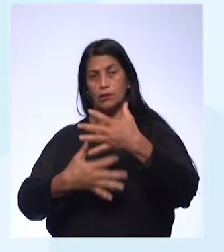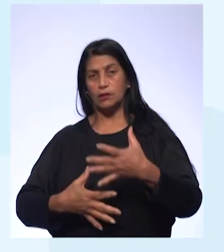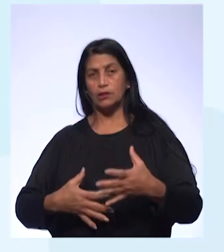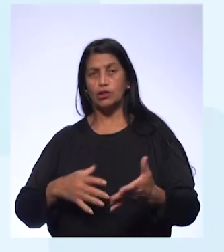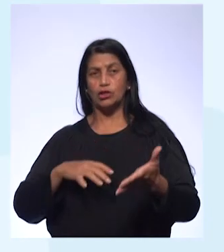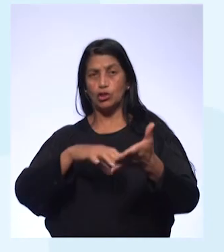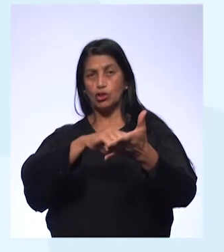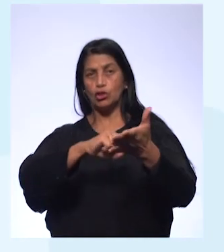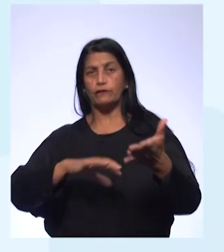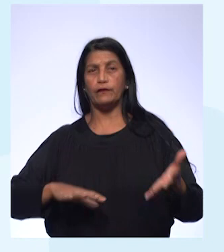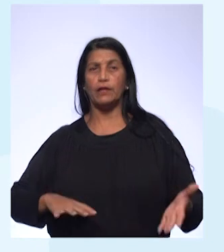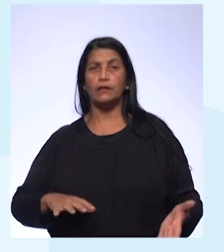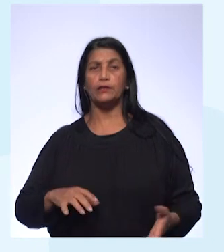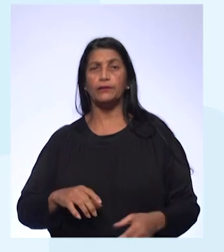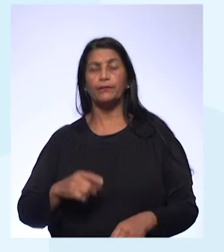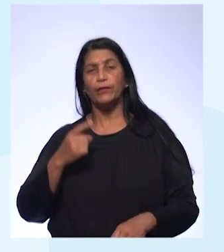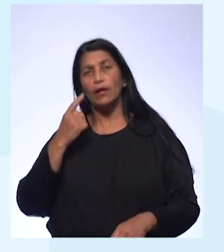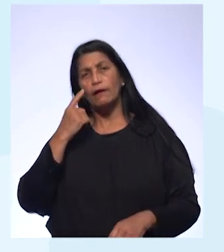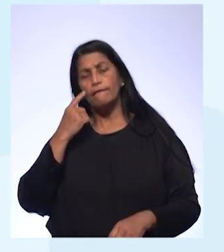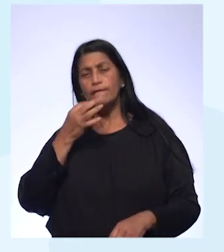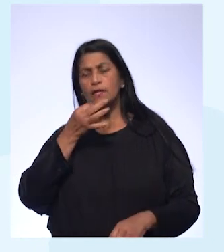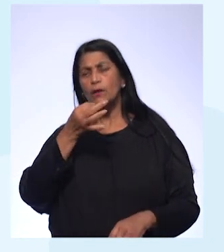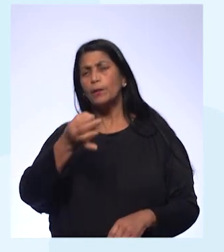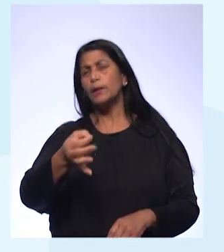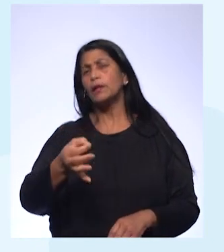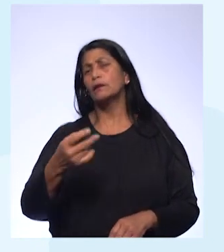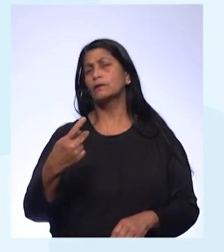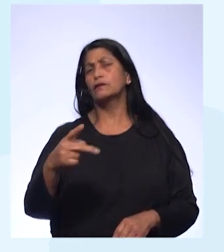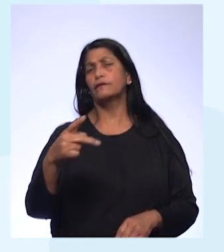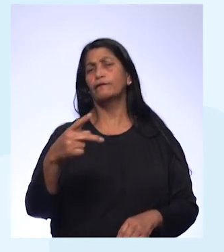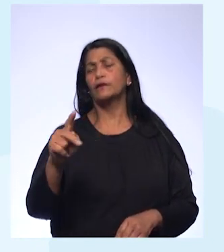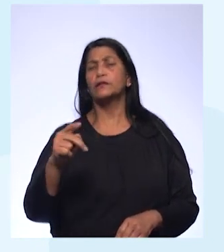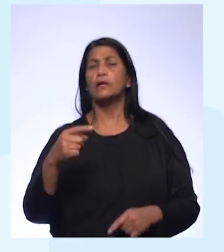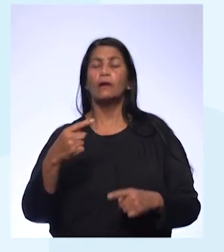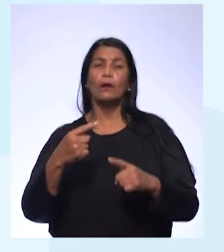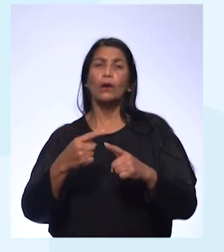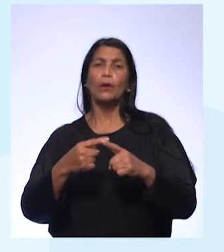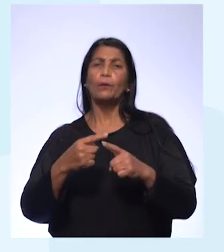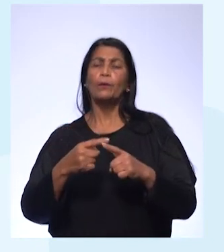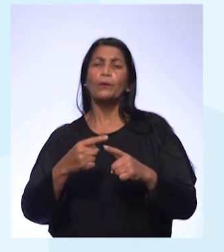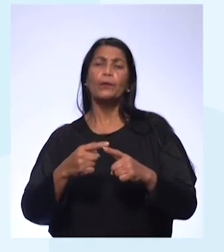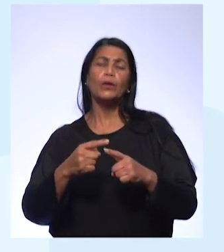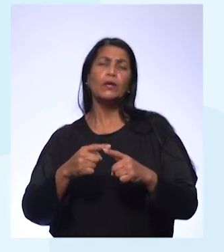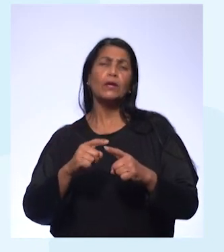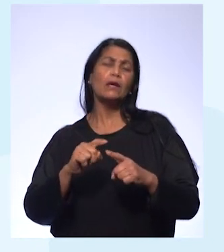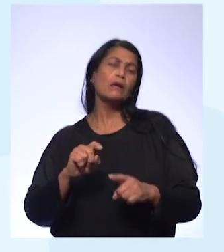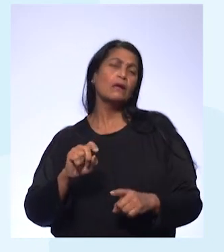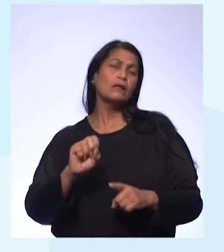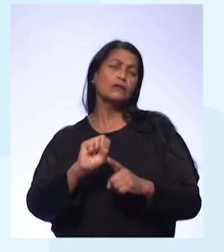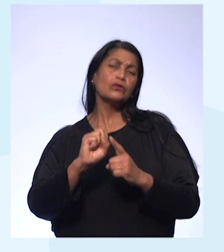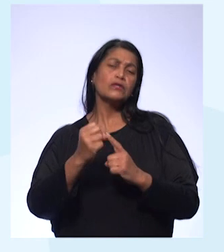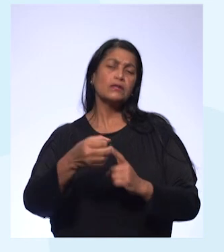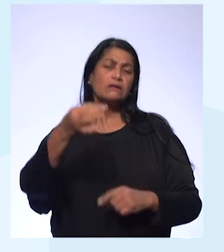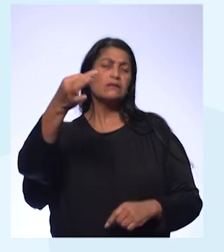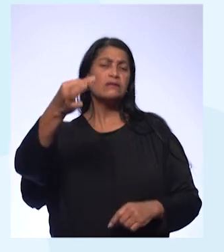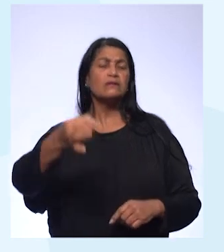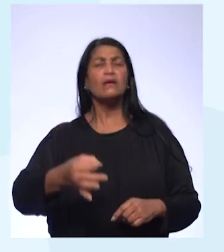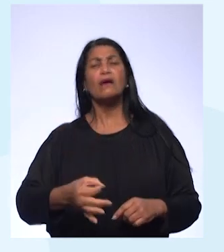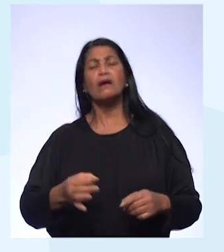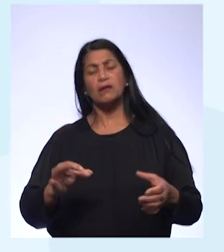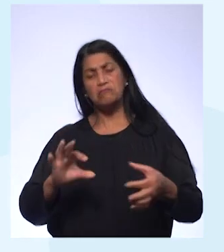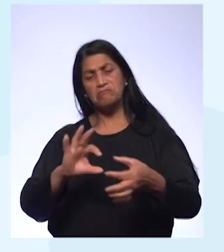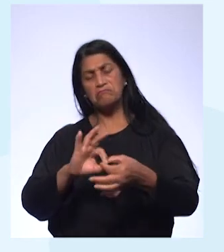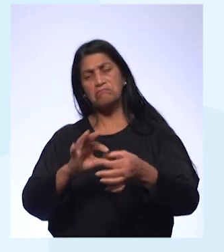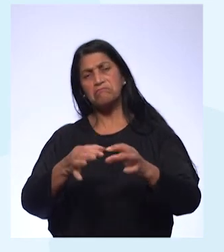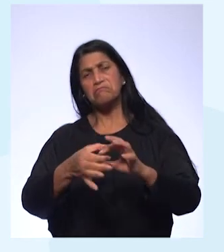aí na pergunta. Na opinião de vocês, estudantes, por que idealizações de uma sociedade justa e harmoniosa,